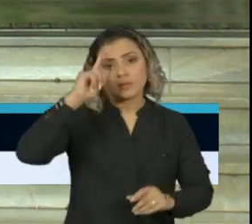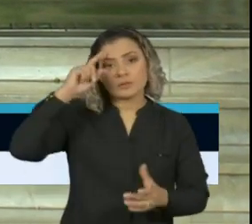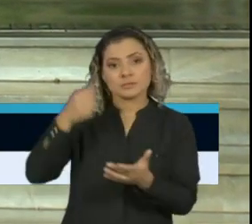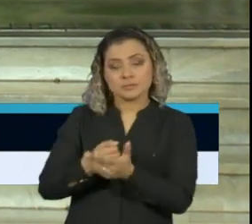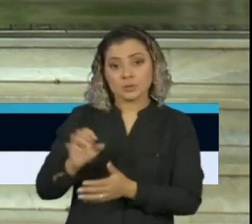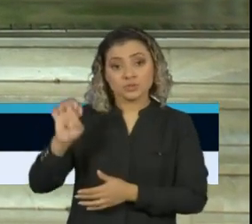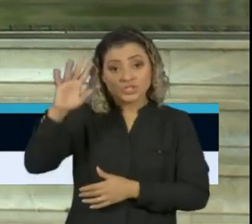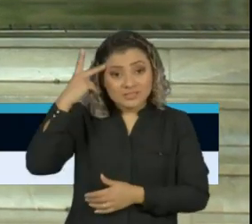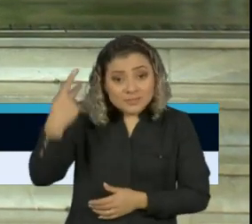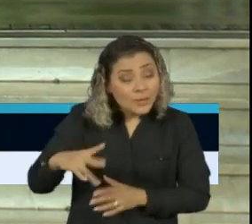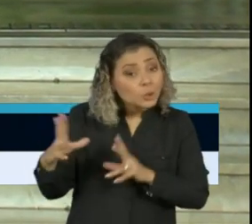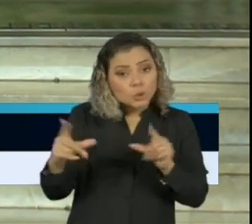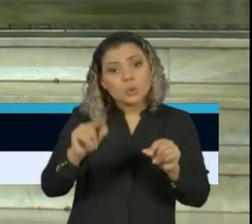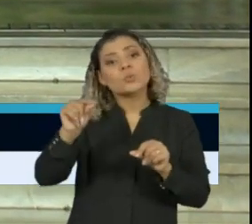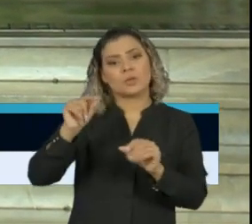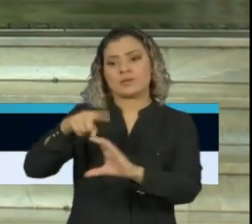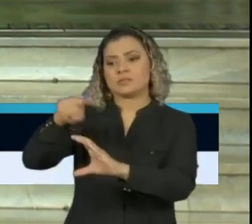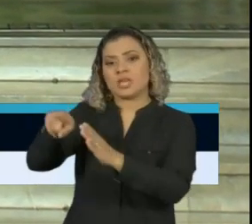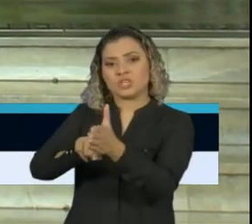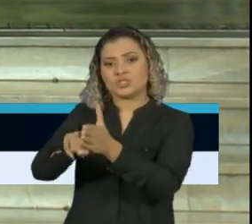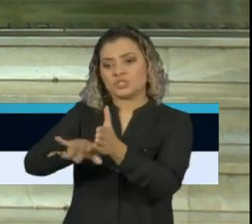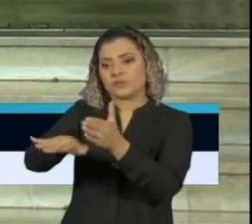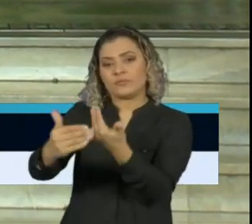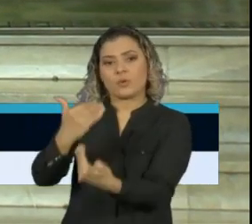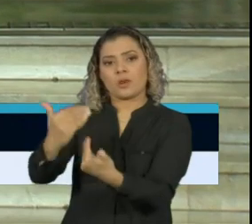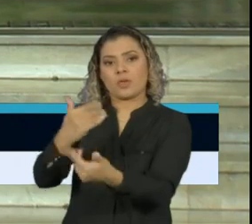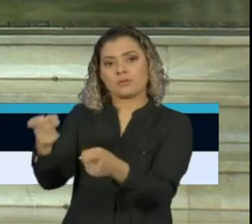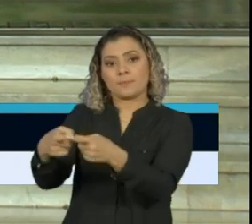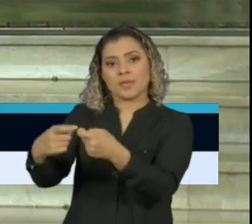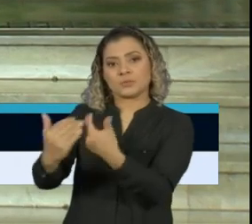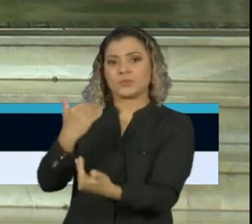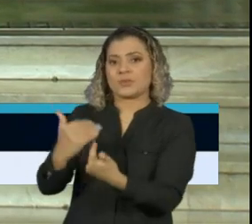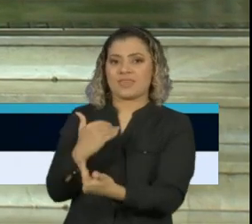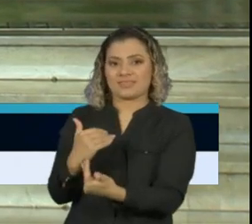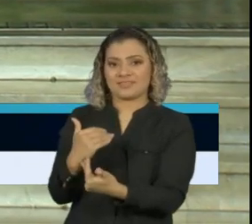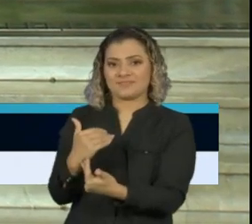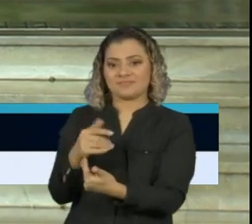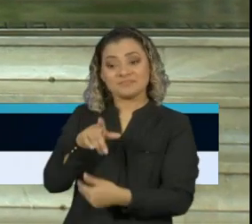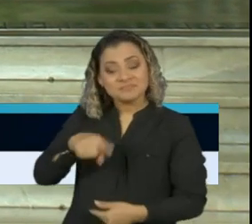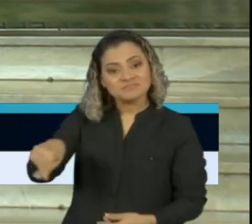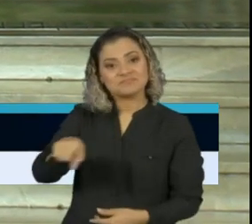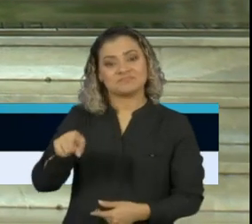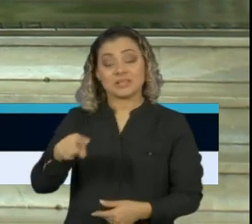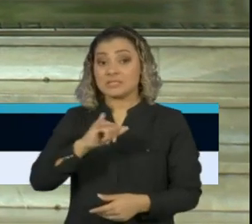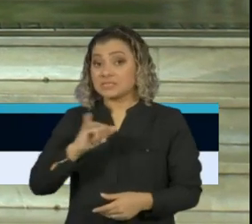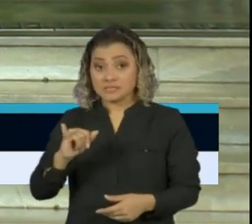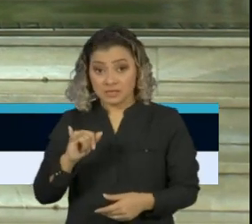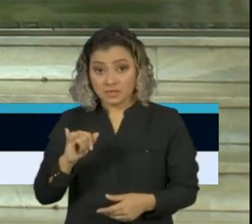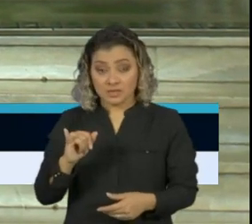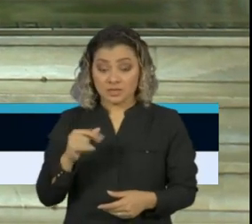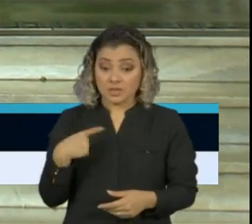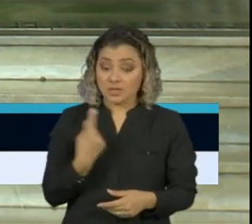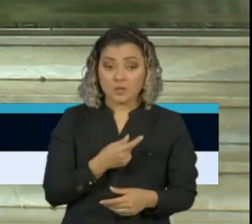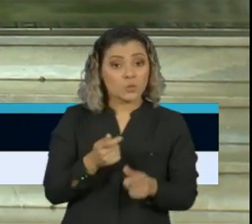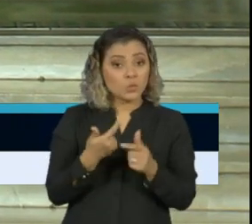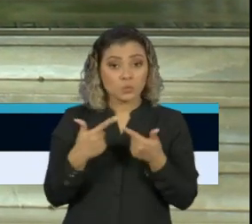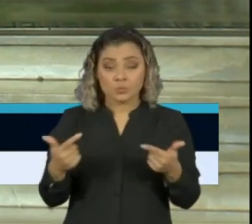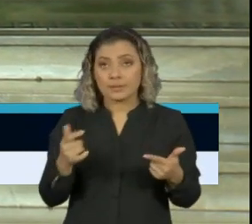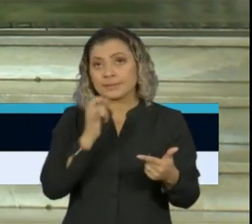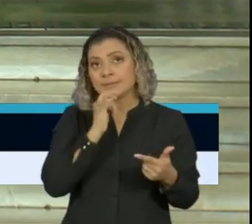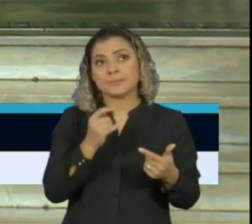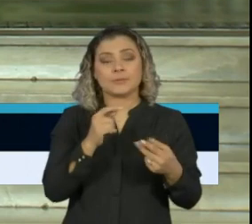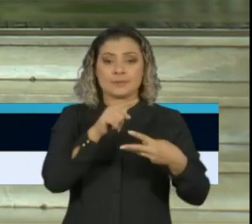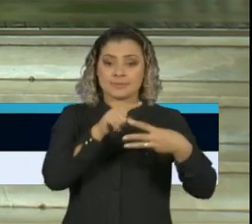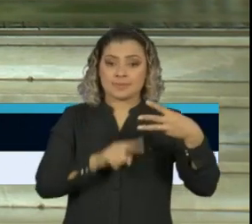governo do Estado de São Paulo são formuladas com base na ciência e na medicina. Se nós não tivermos os três fatores, e o doutor